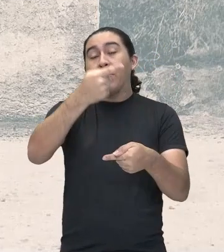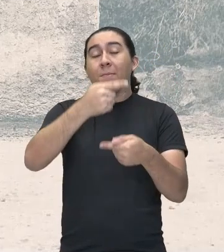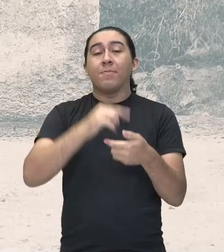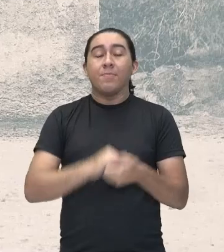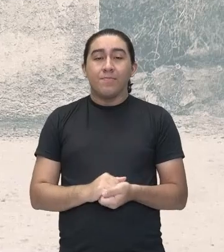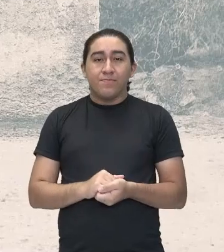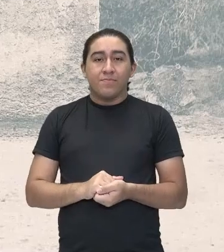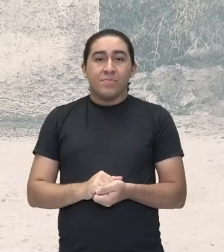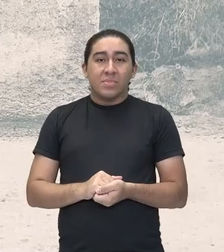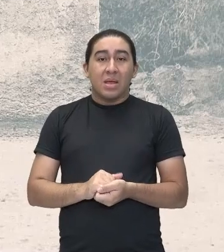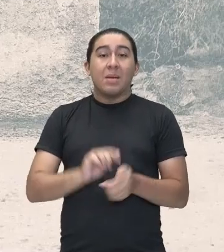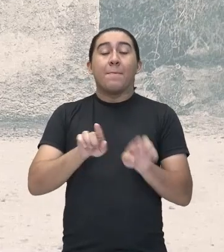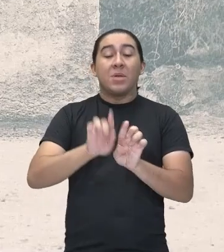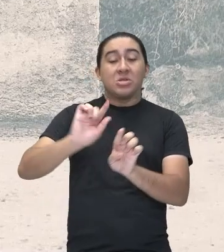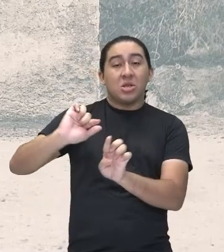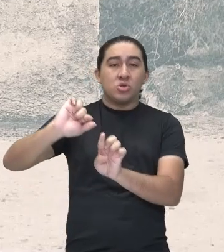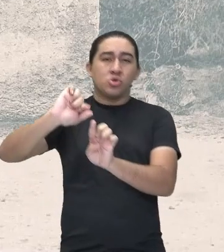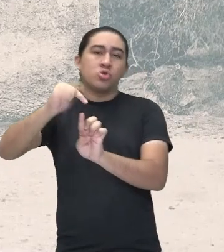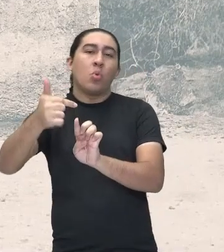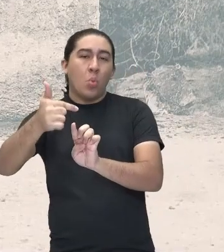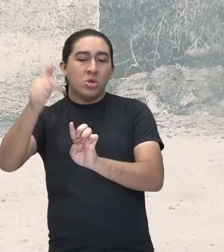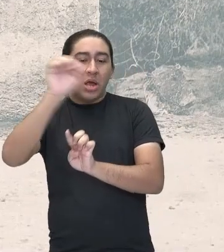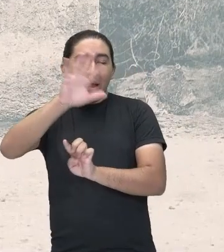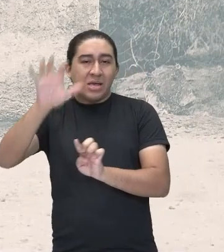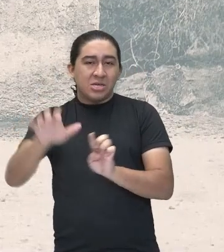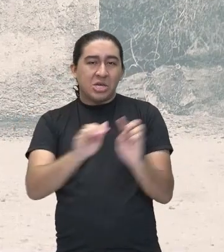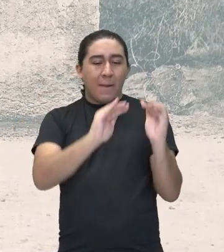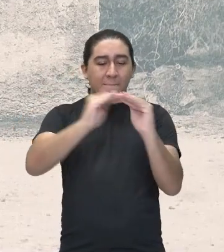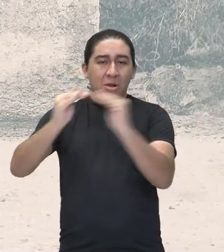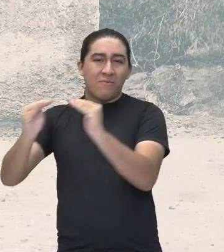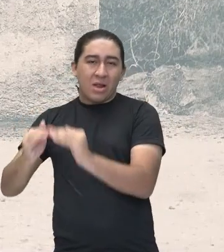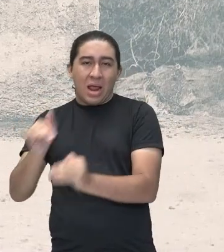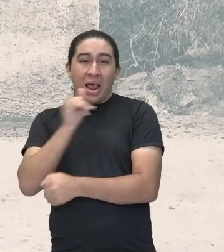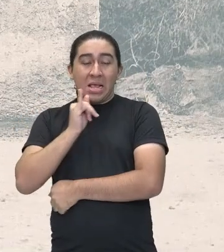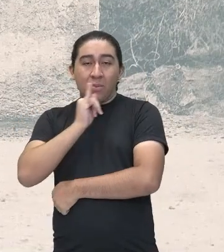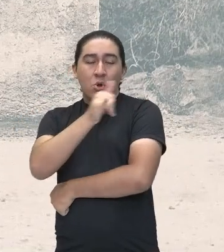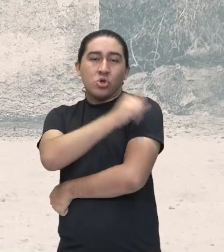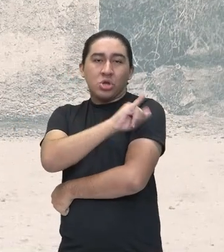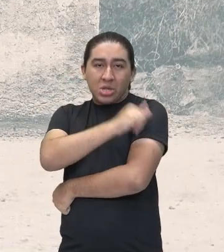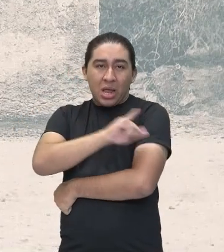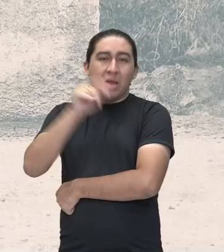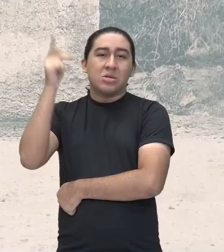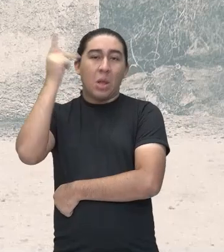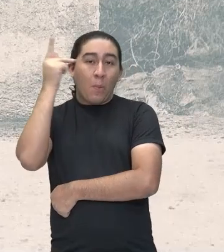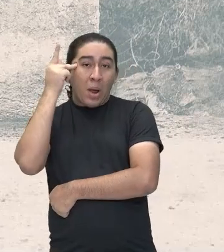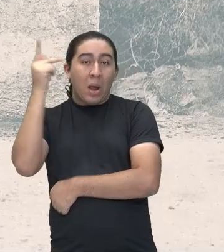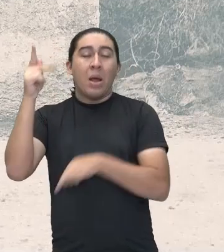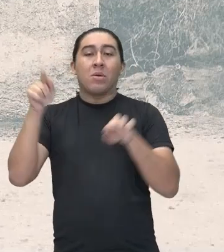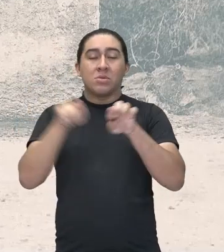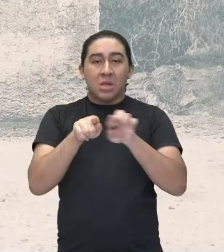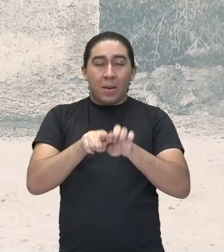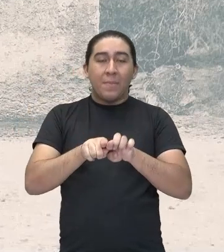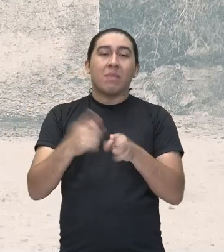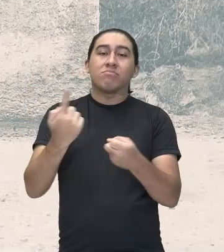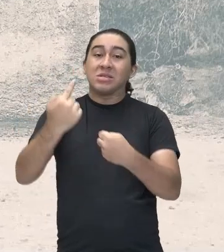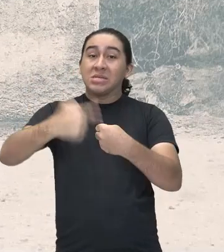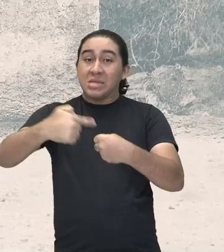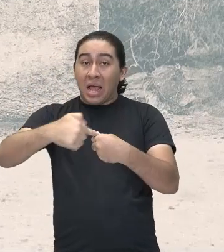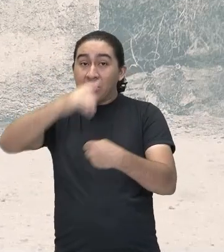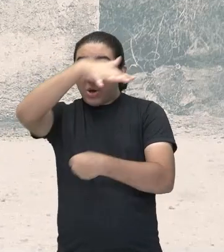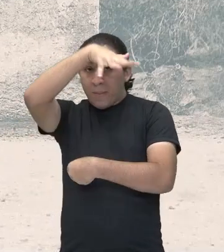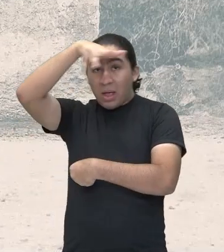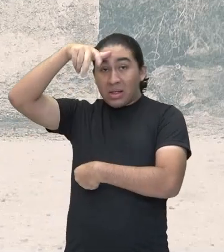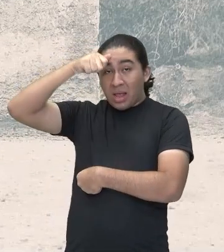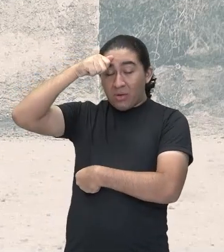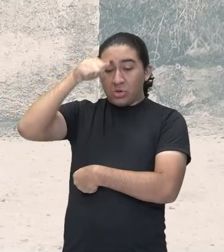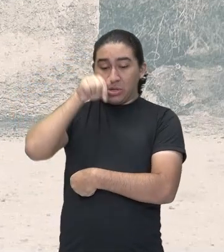nas periferias das cidades como Rio de Janeiro, São Paulo, a própria cidade de Manaus. Perceba que nessas regiões